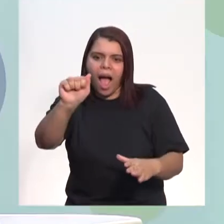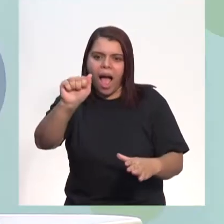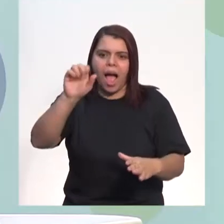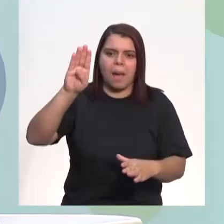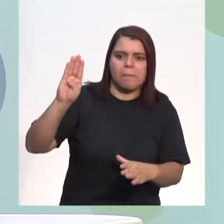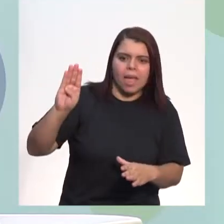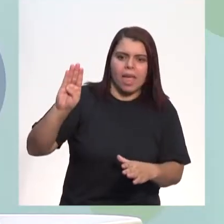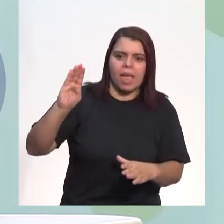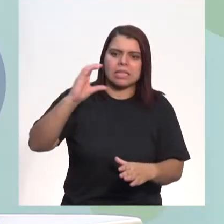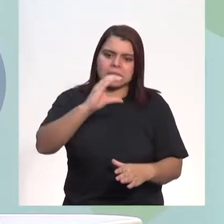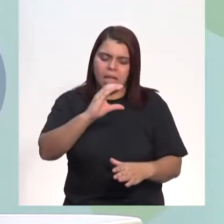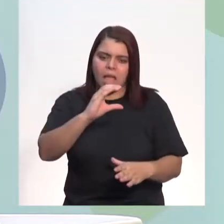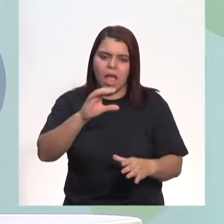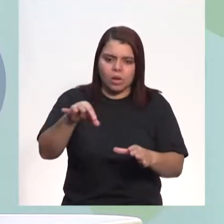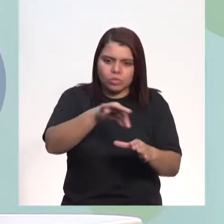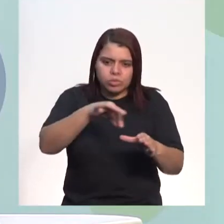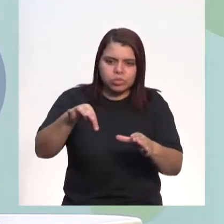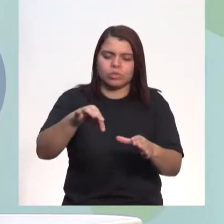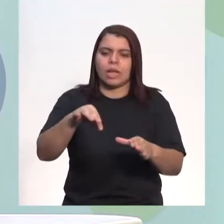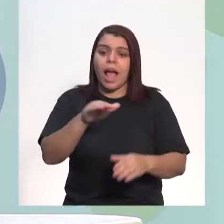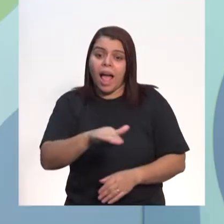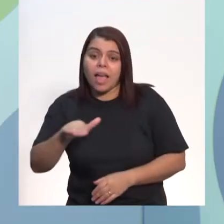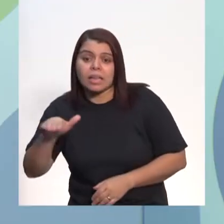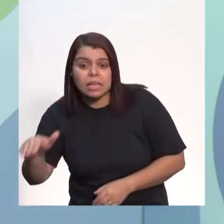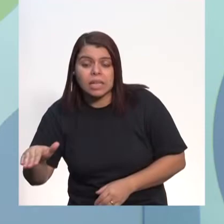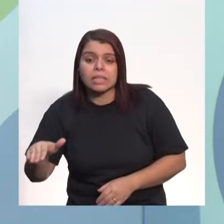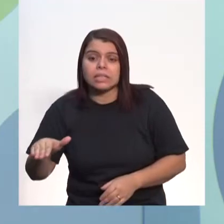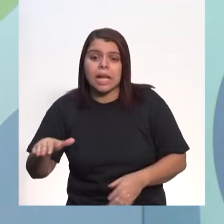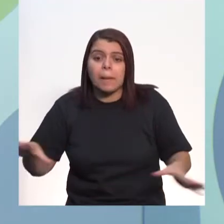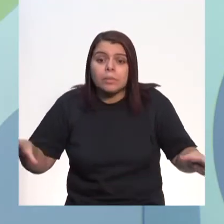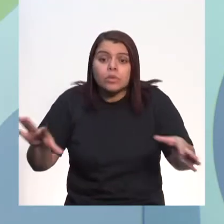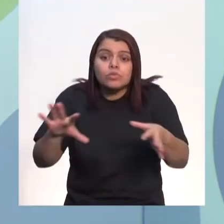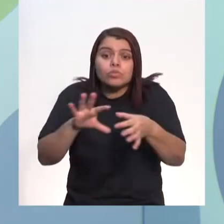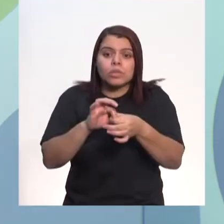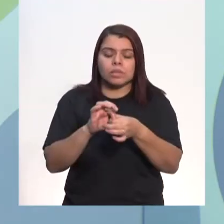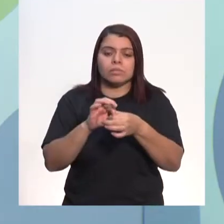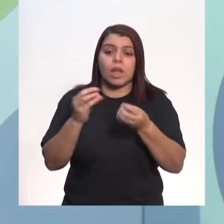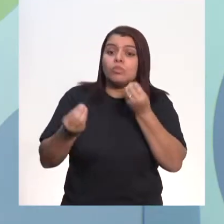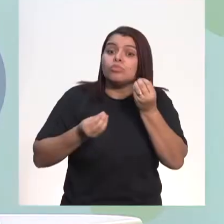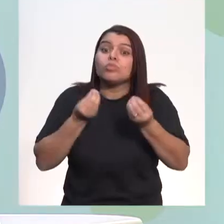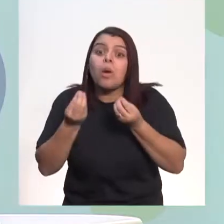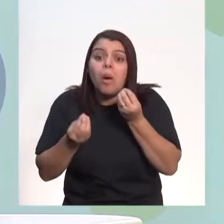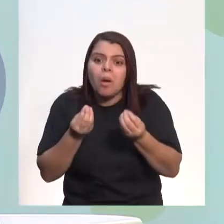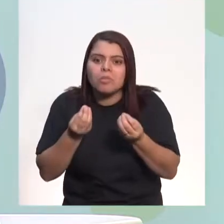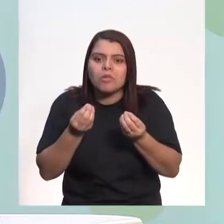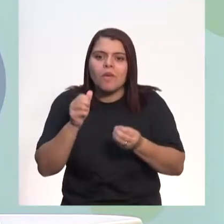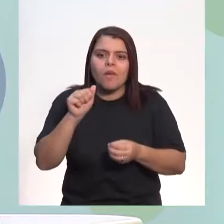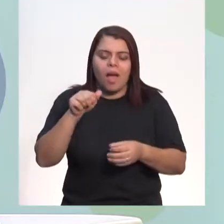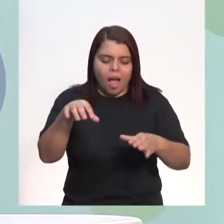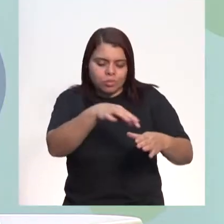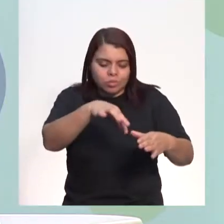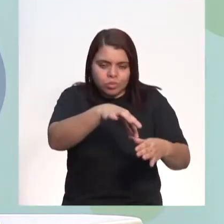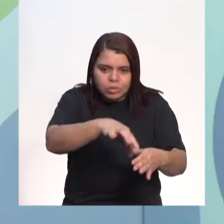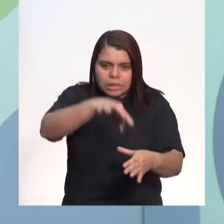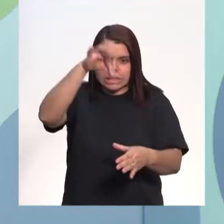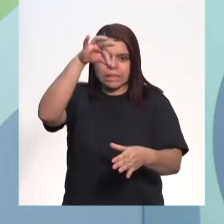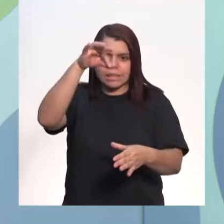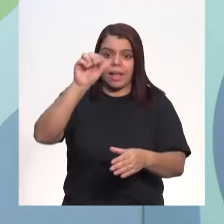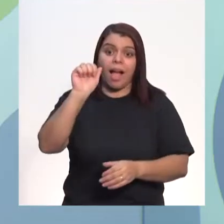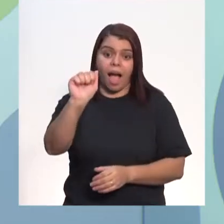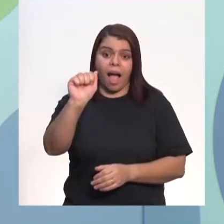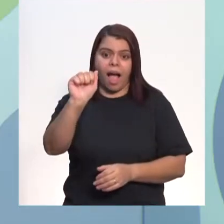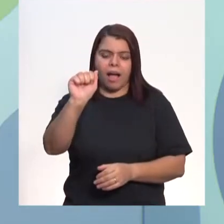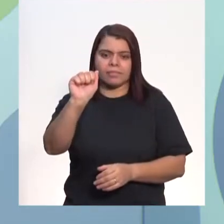Então a criança tinha que relacionar a letra que tirou com a letra que está lá, por exemplo, na caixinha de ovo, desenhada.